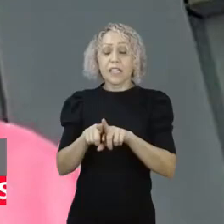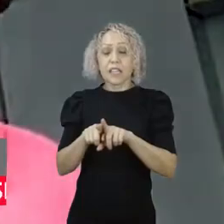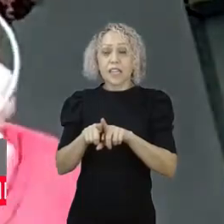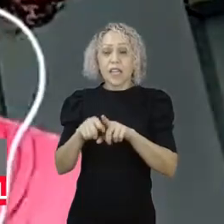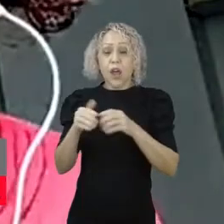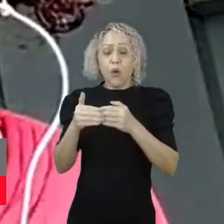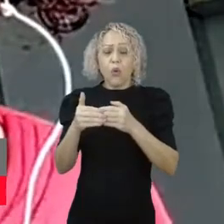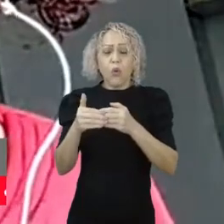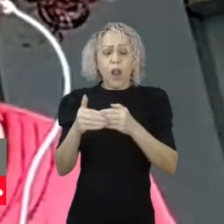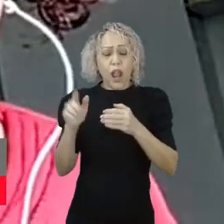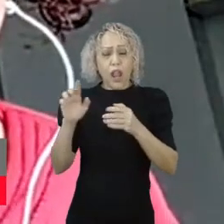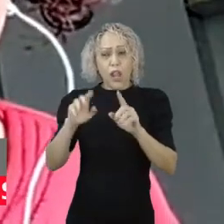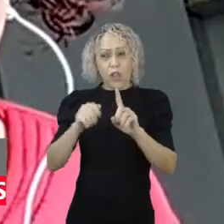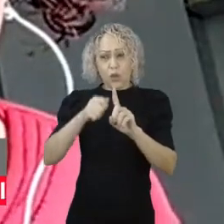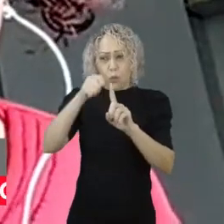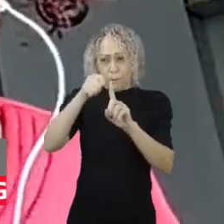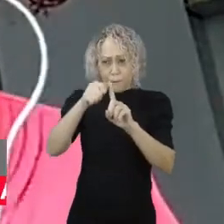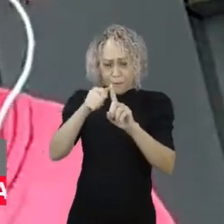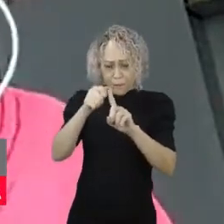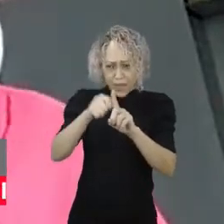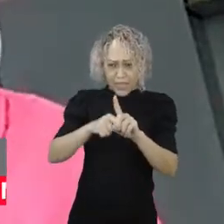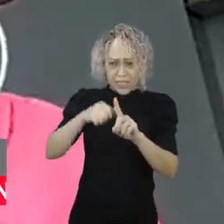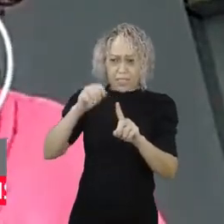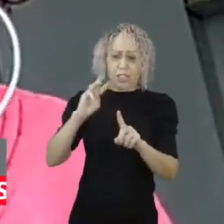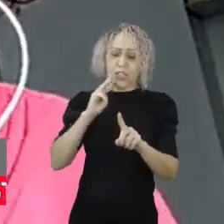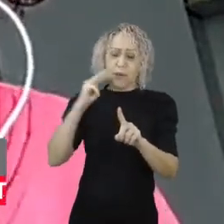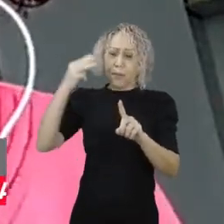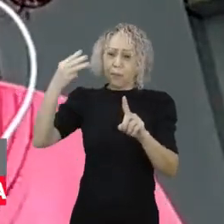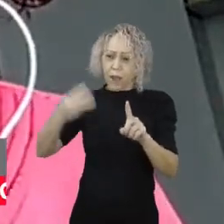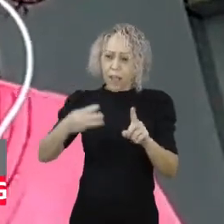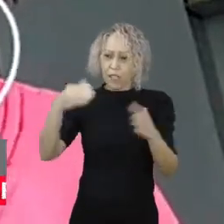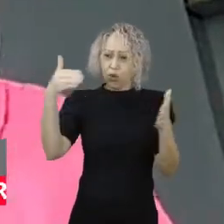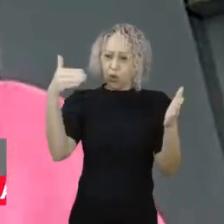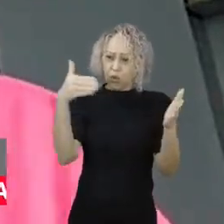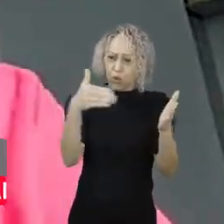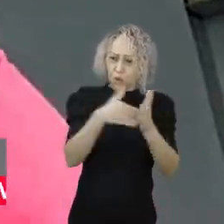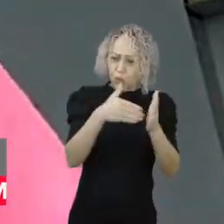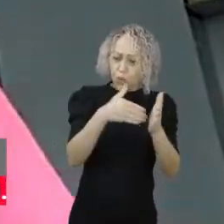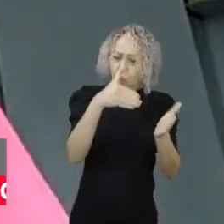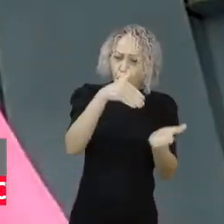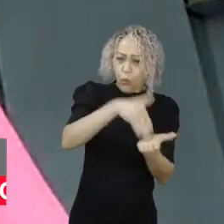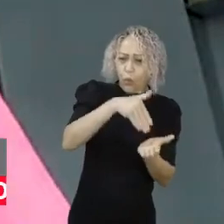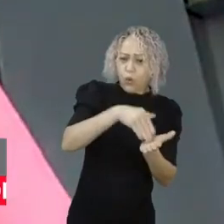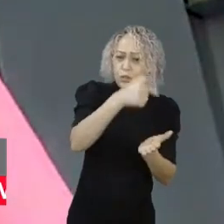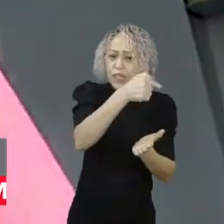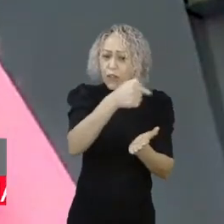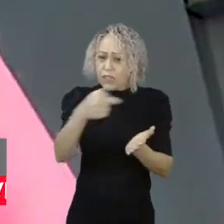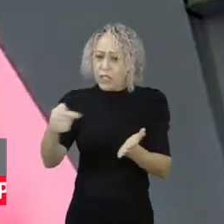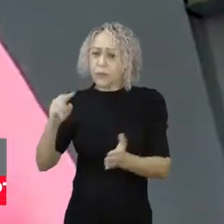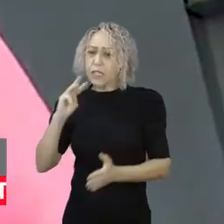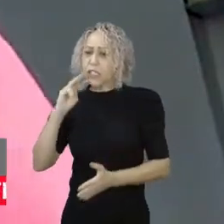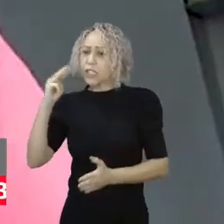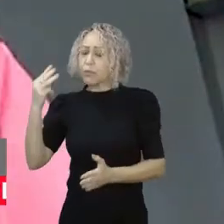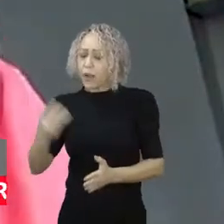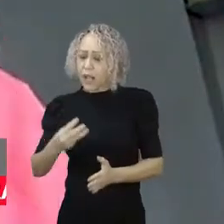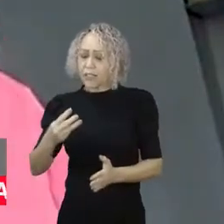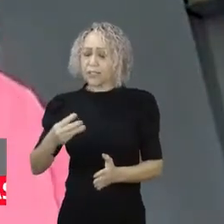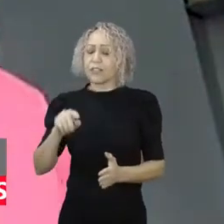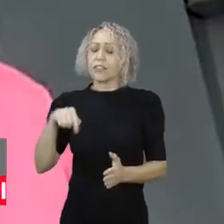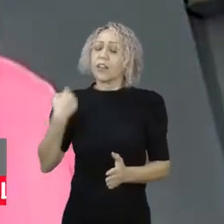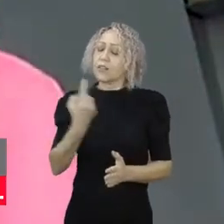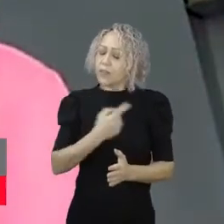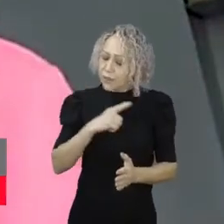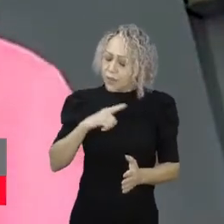Onde os militantes vão lá, se inscrevem no Candidatos, ou os diretórios